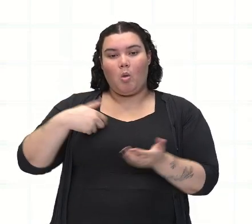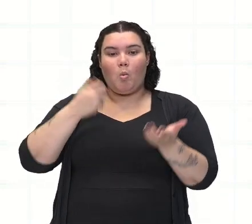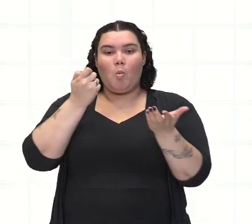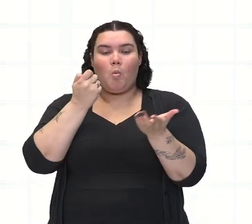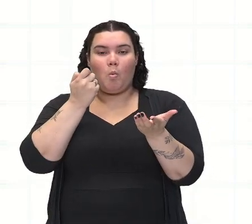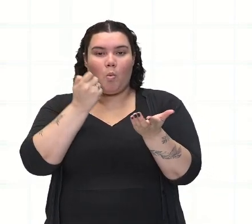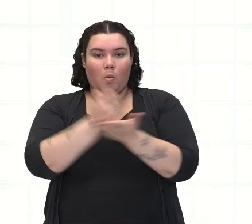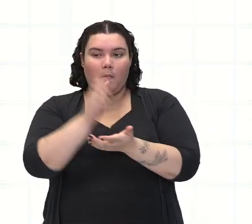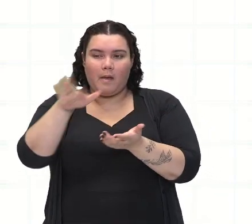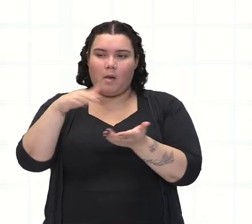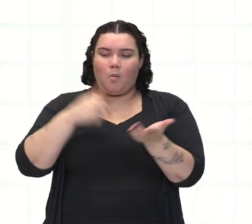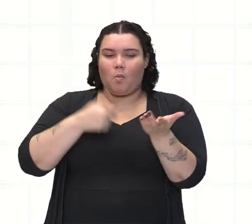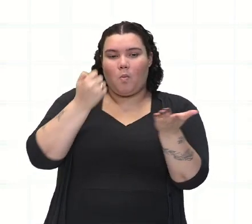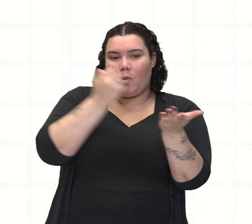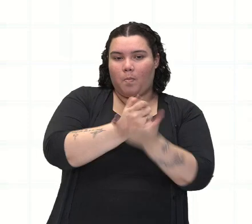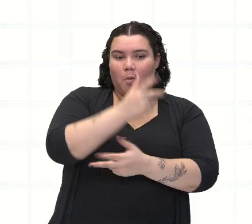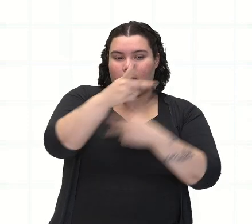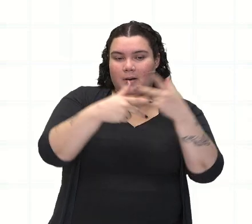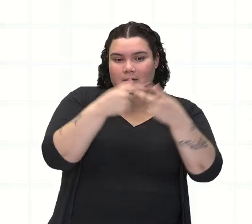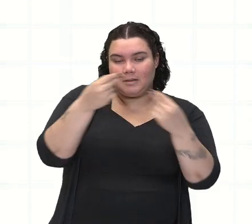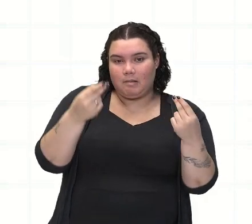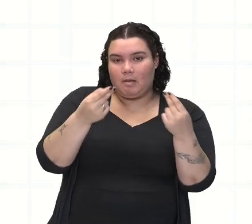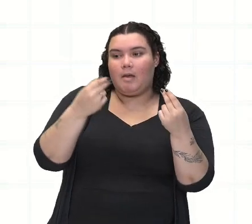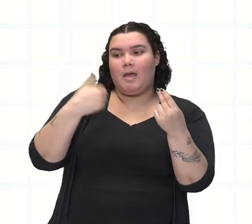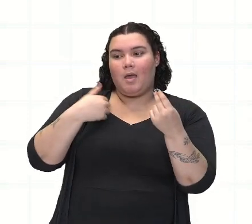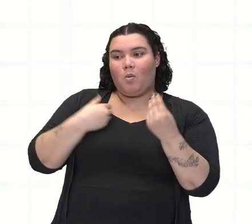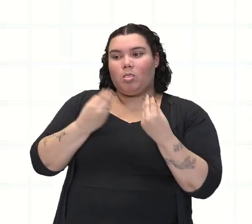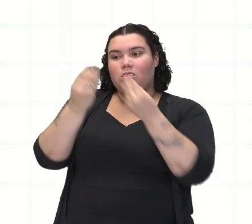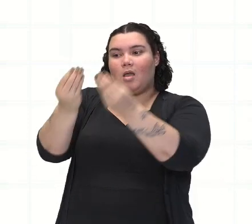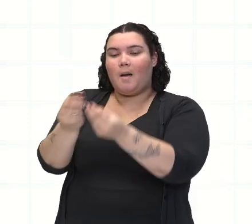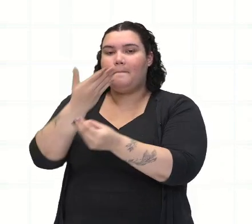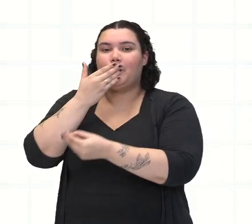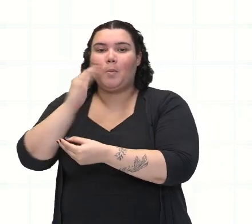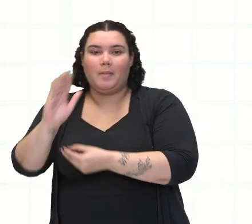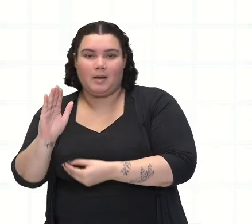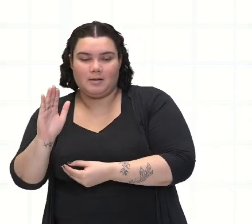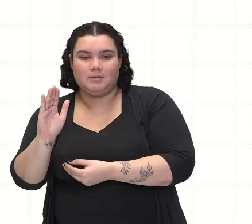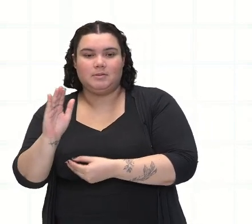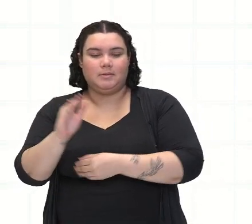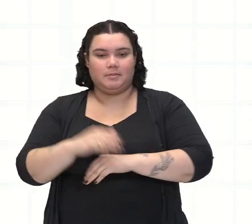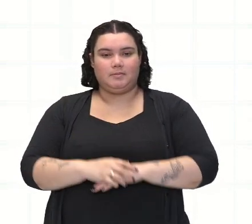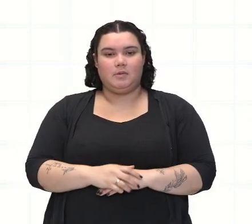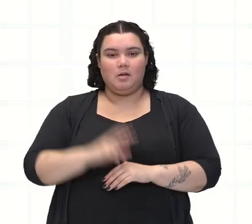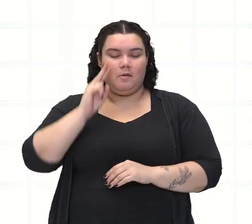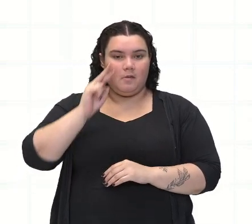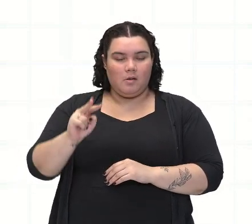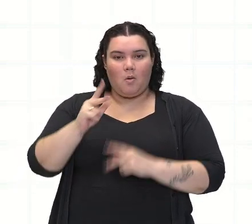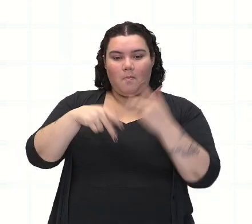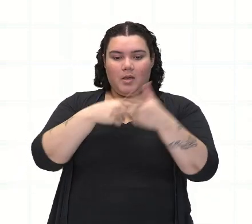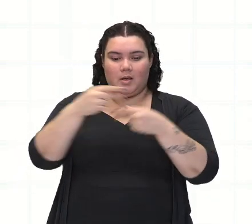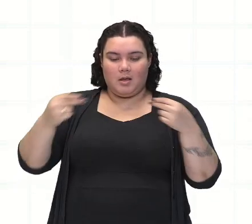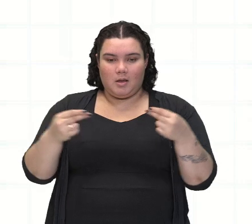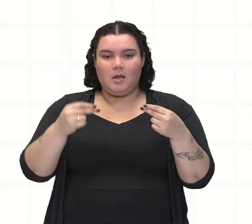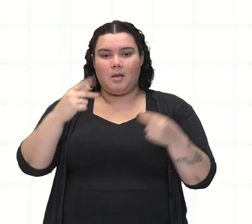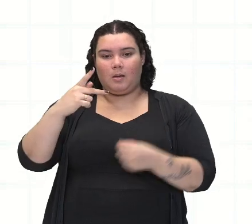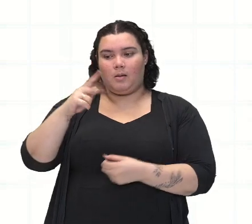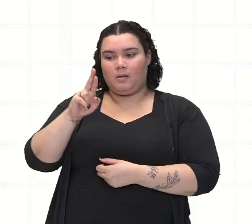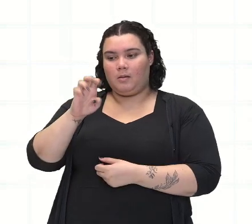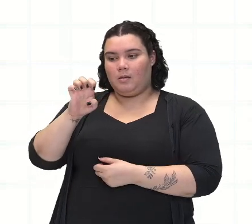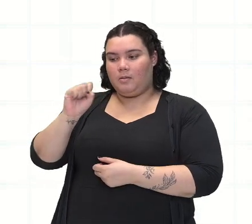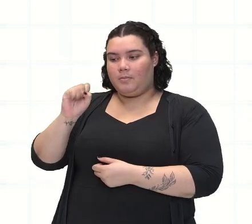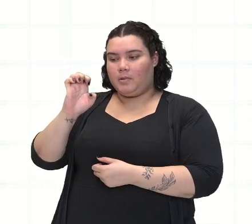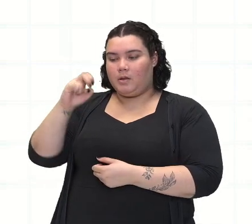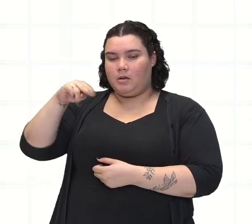o presente, o qual lhe prometi. Então, o qual está se referindo a